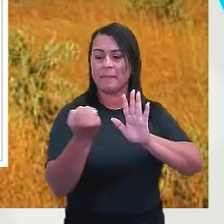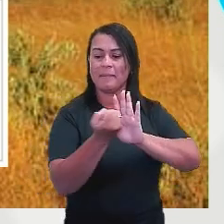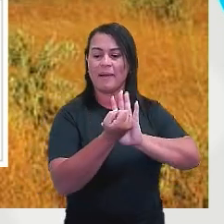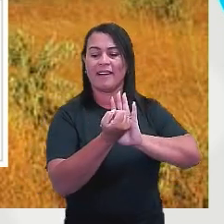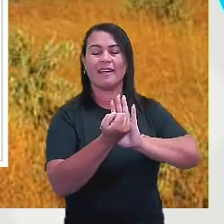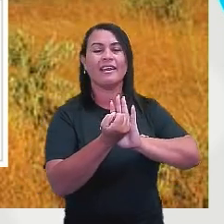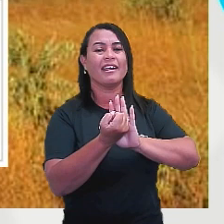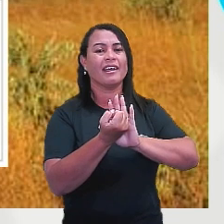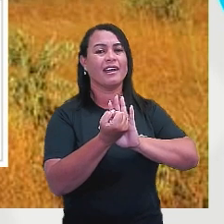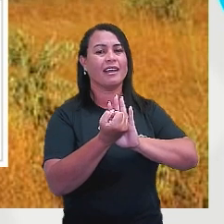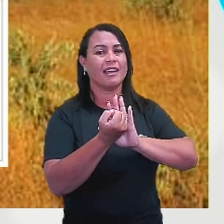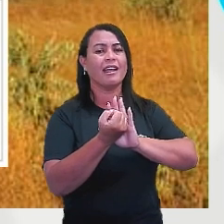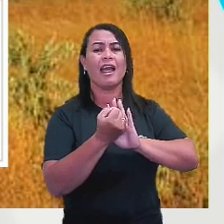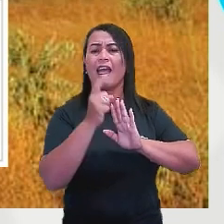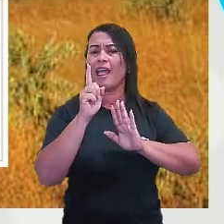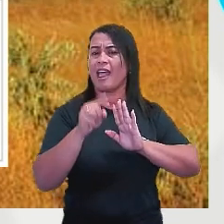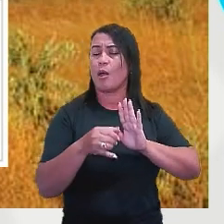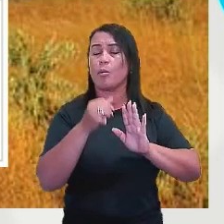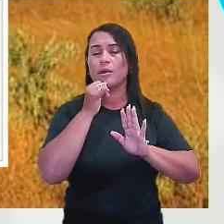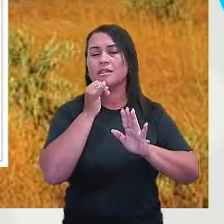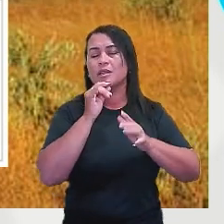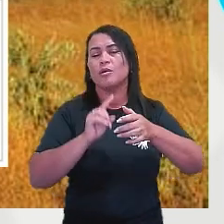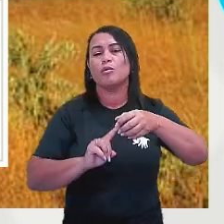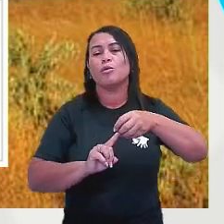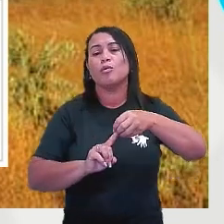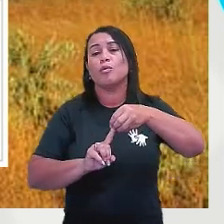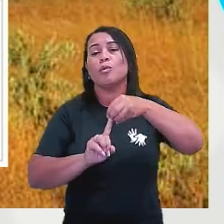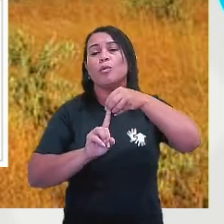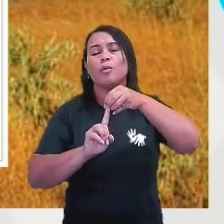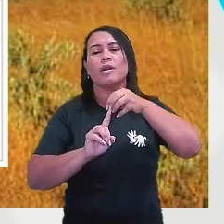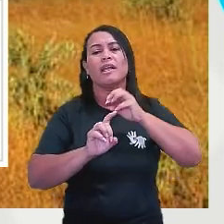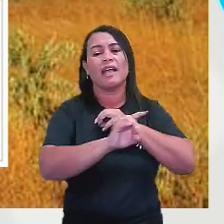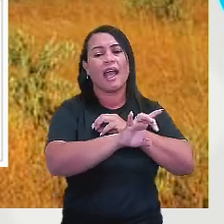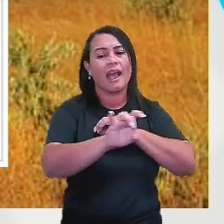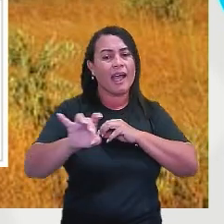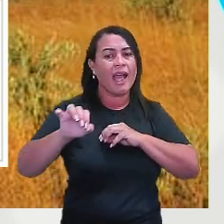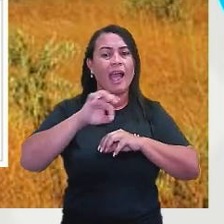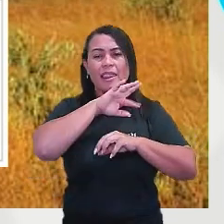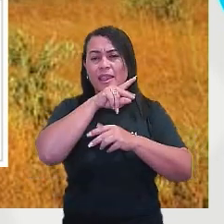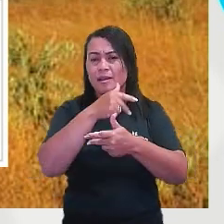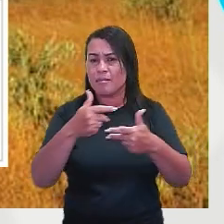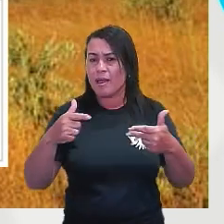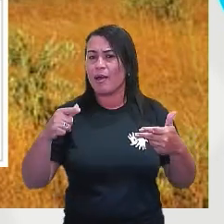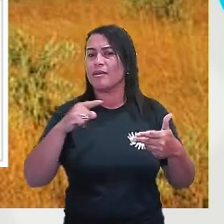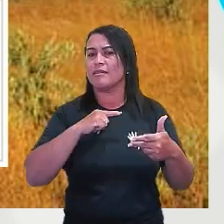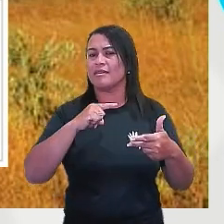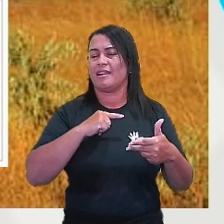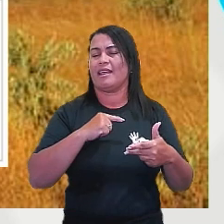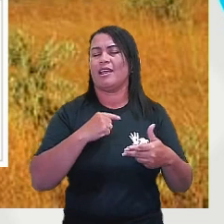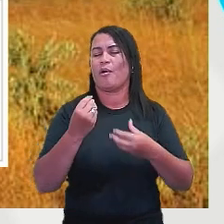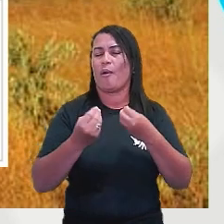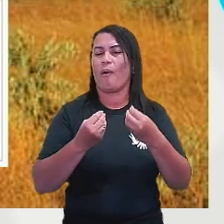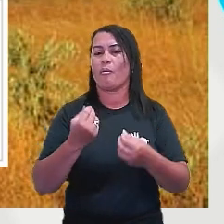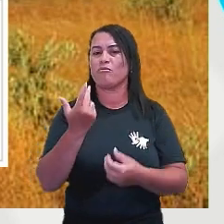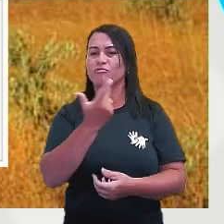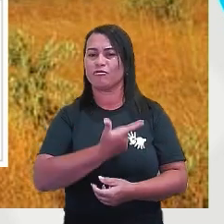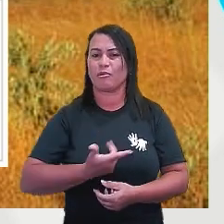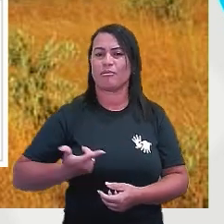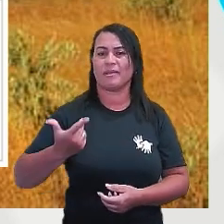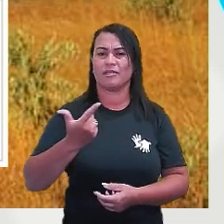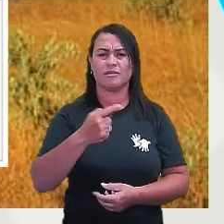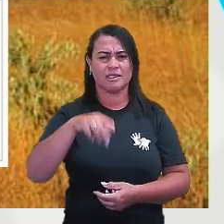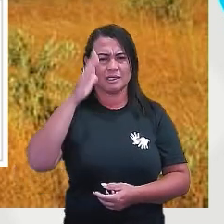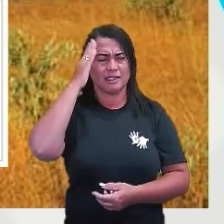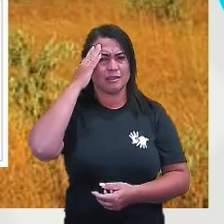ou seja, são únicas. Cada animal tem o seu desenho. Você já sabe de que animal eu estou